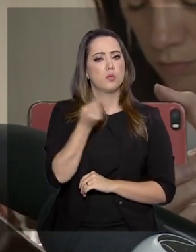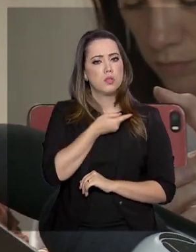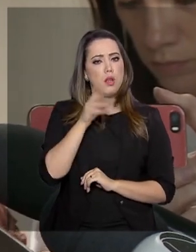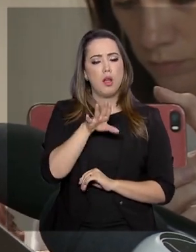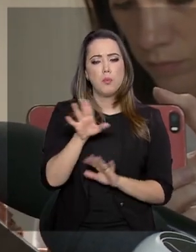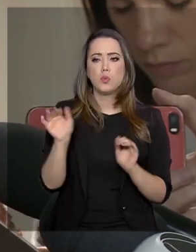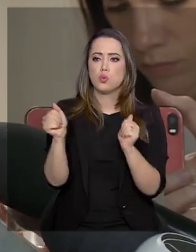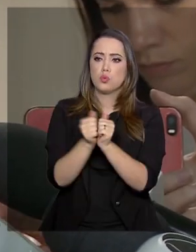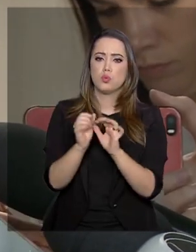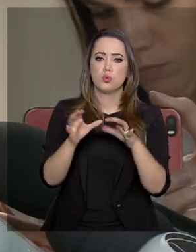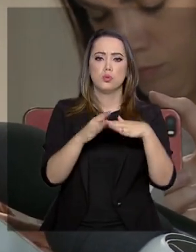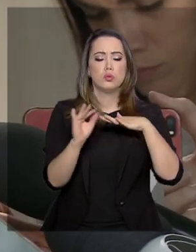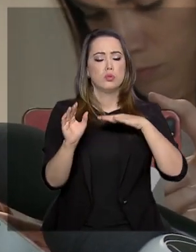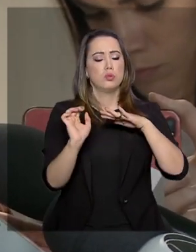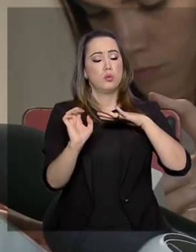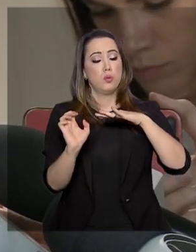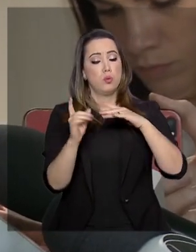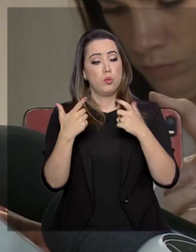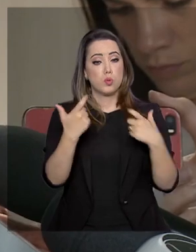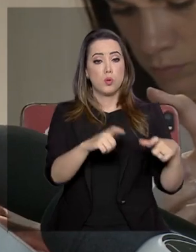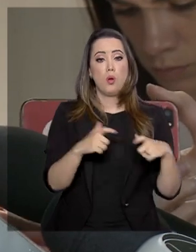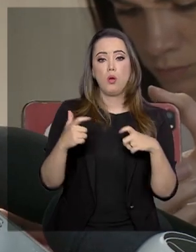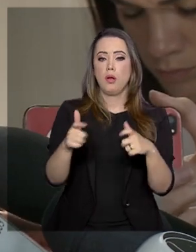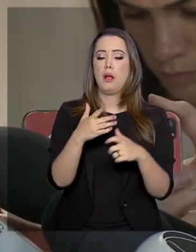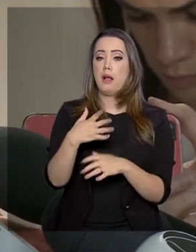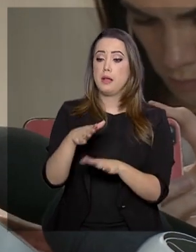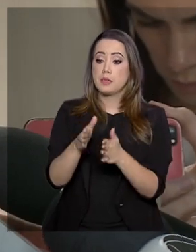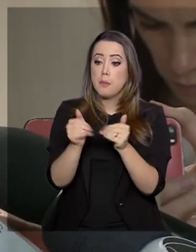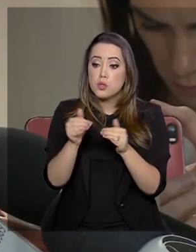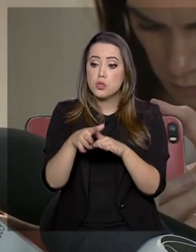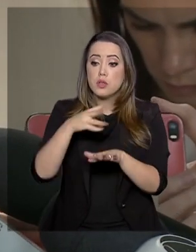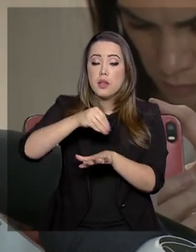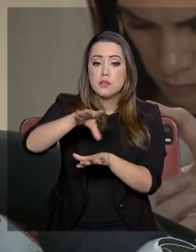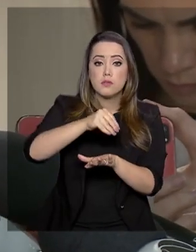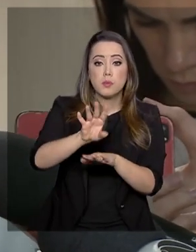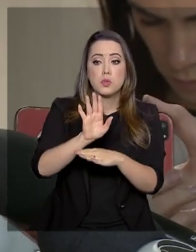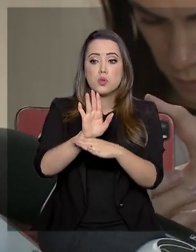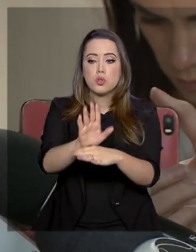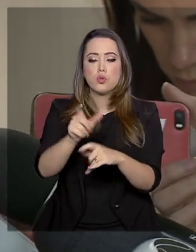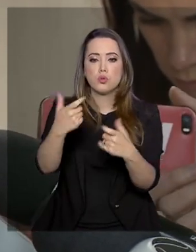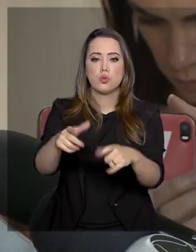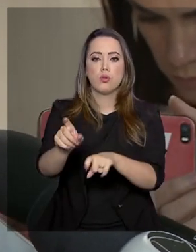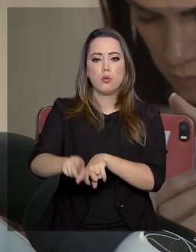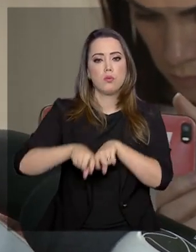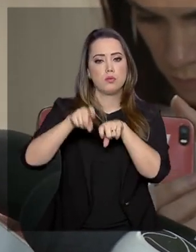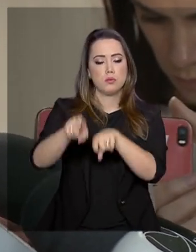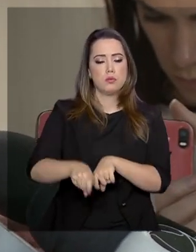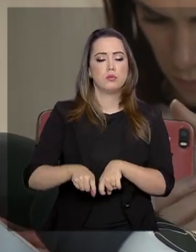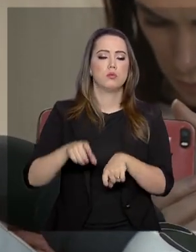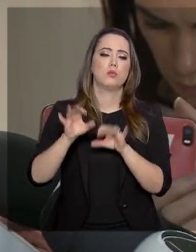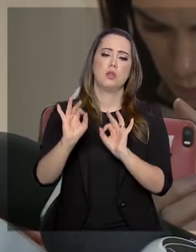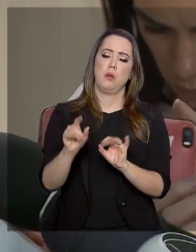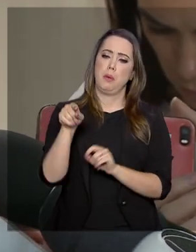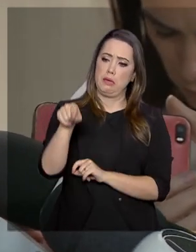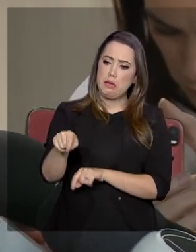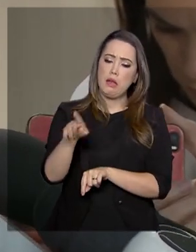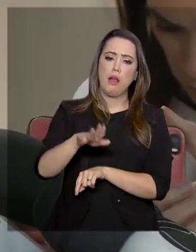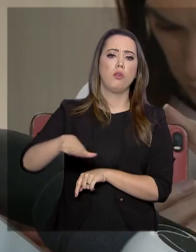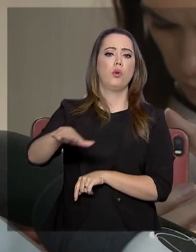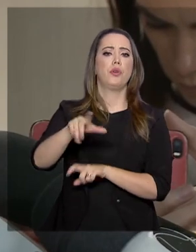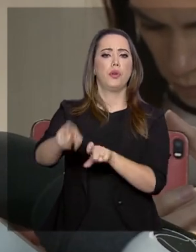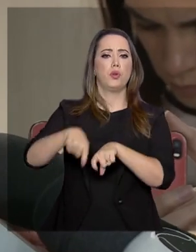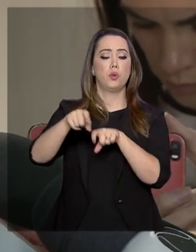instituições, pedindo que essas informações cheguem, através da assistência técnica, a esses produtores para que eles tomem cuidado